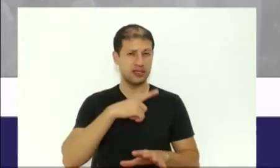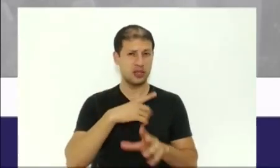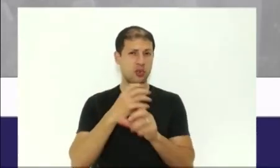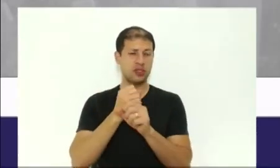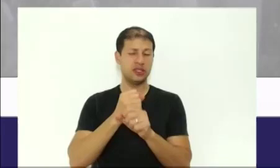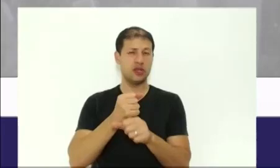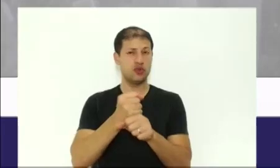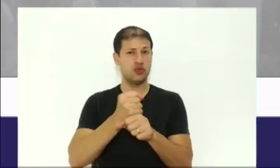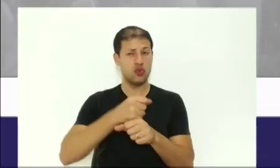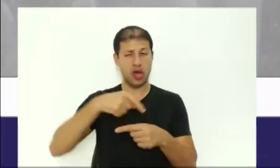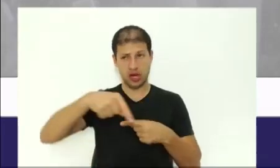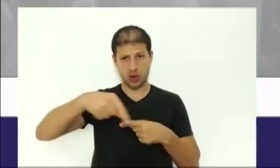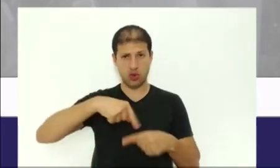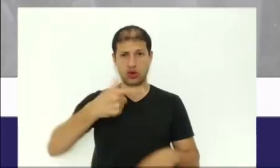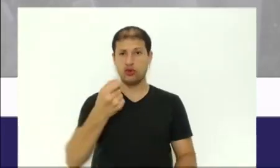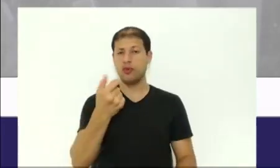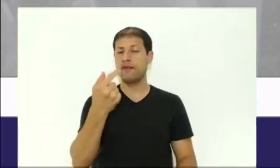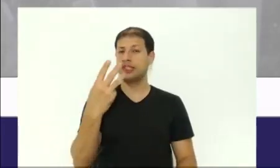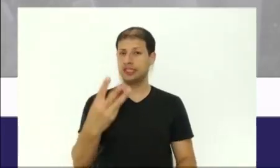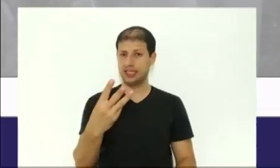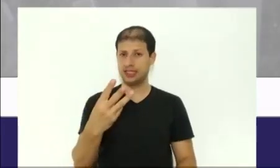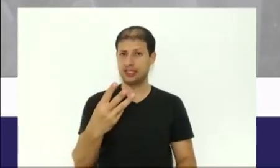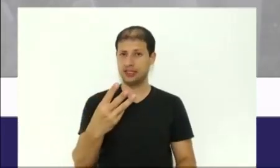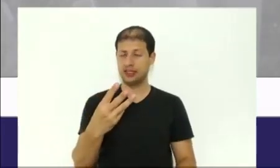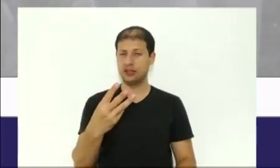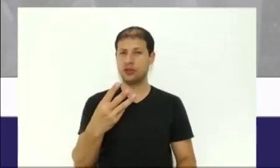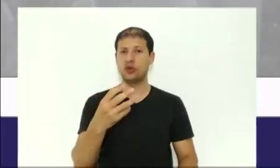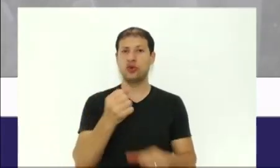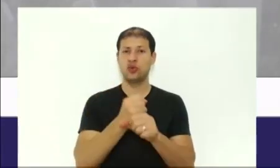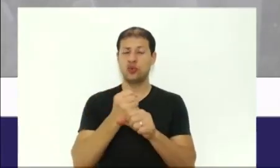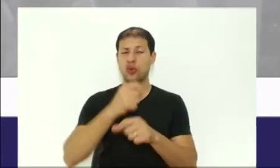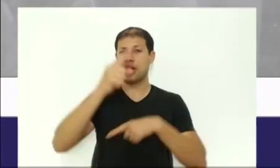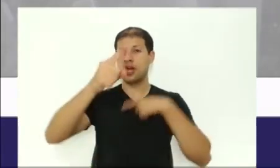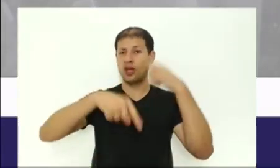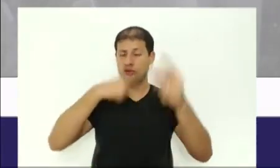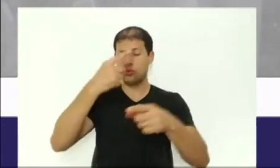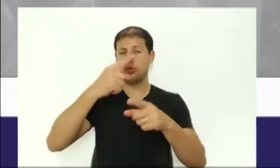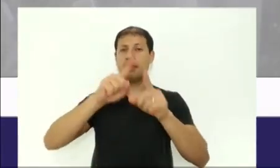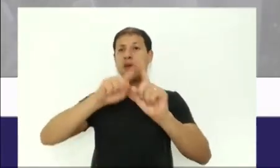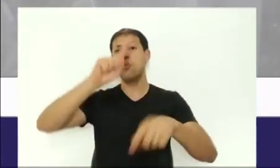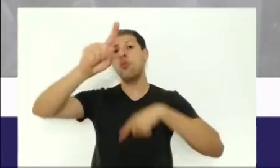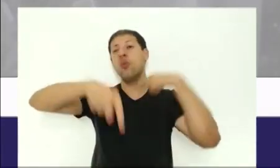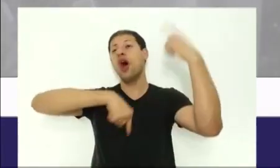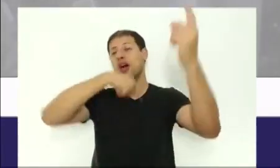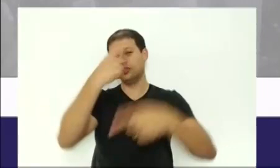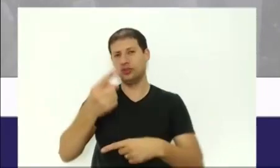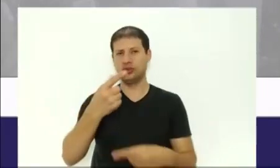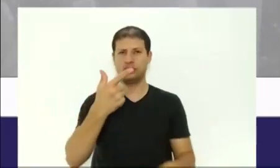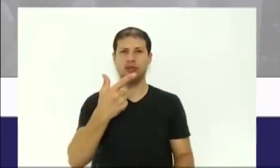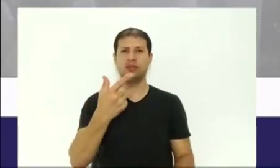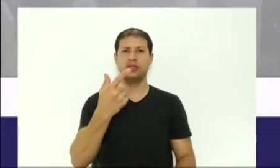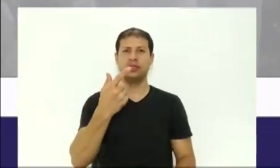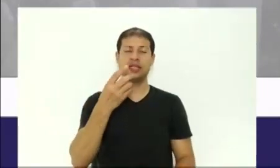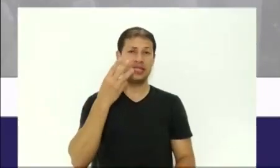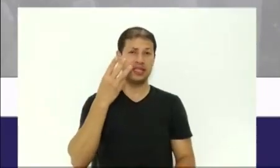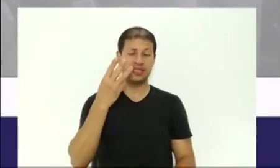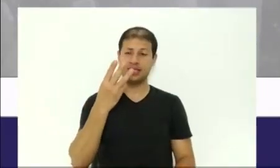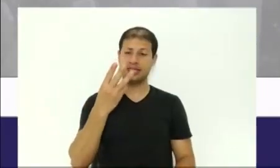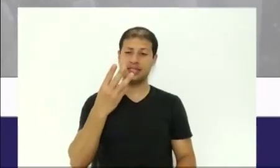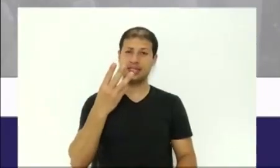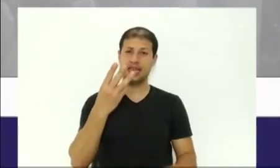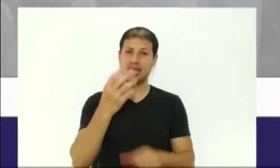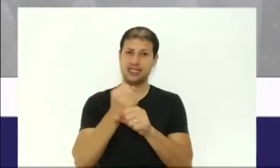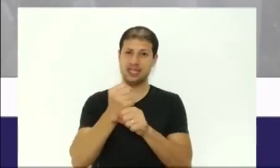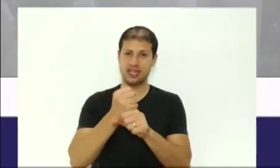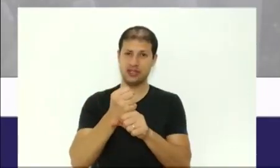que nós estamos, 2023, o ano seguinte e o posterior, os dois anos posteriores, então 2024, 2025.